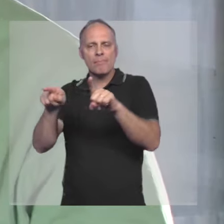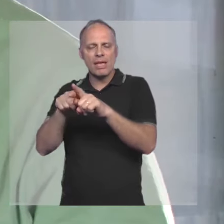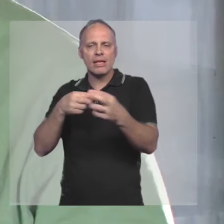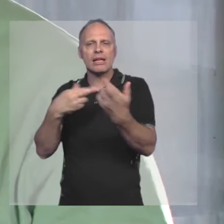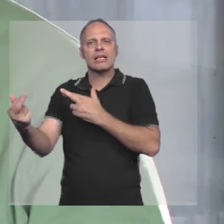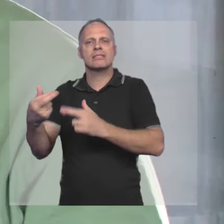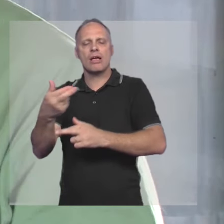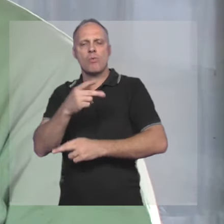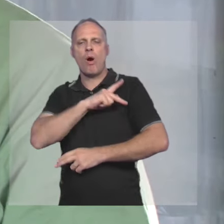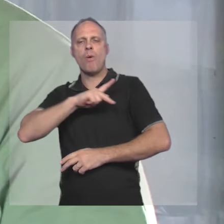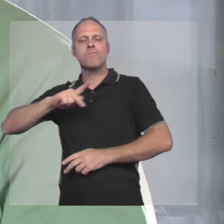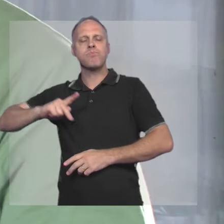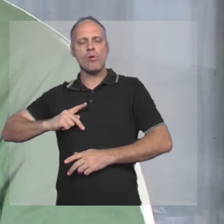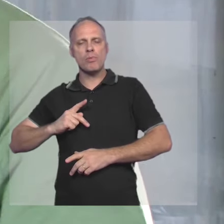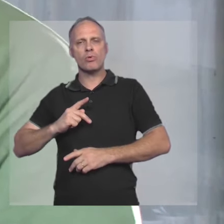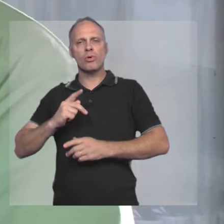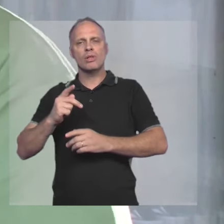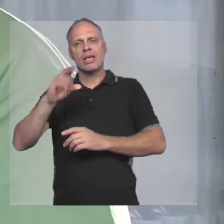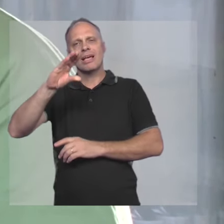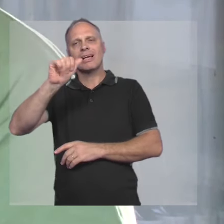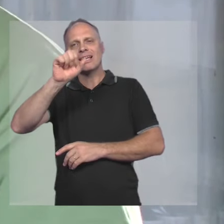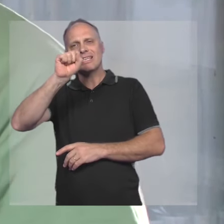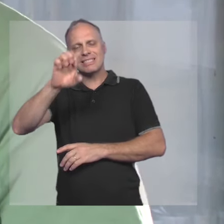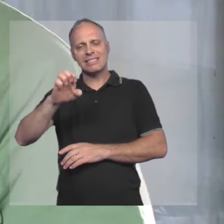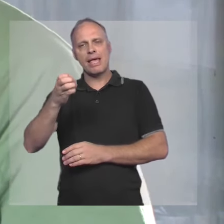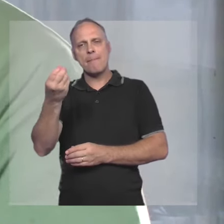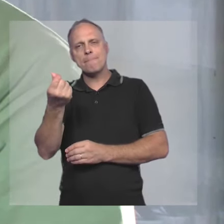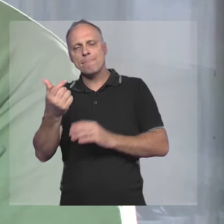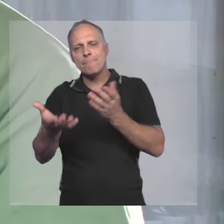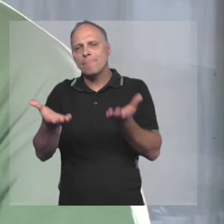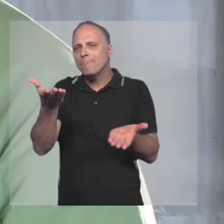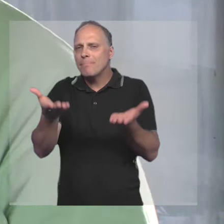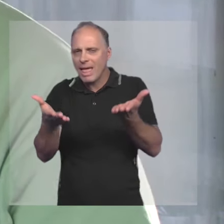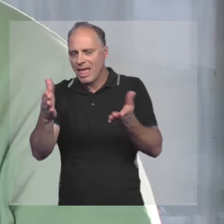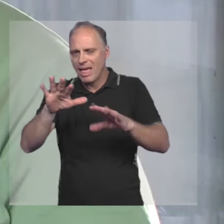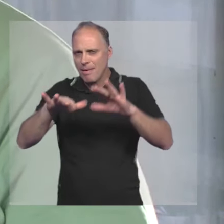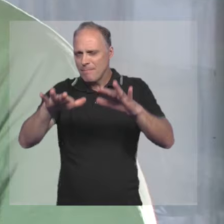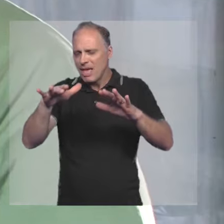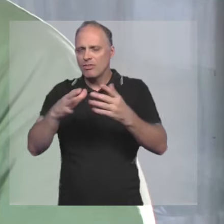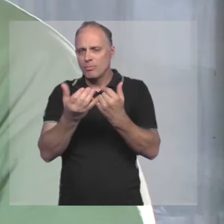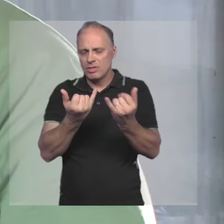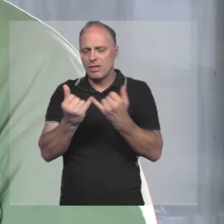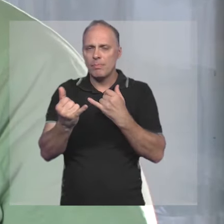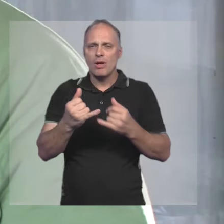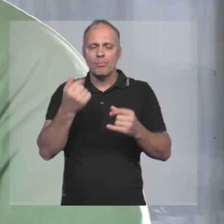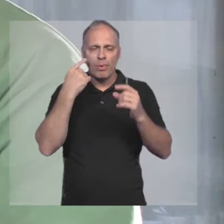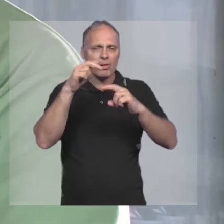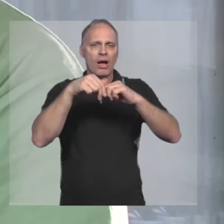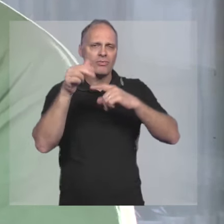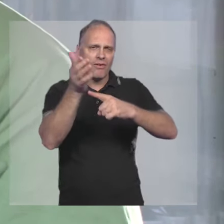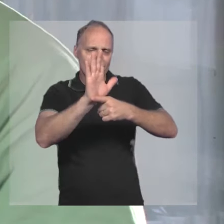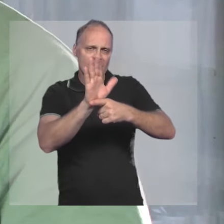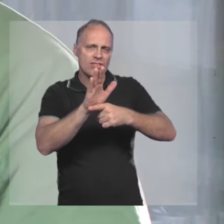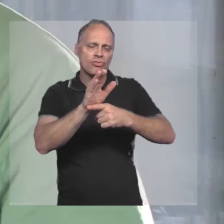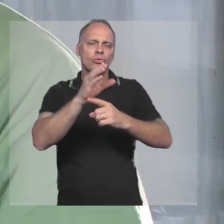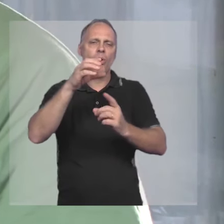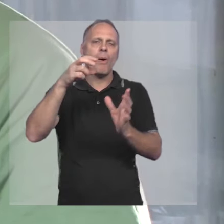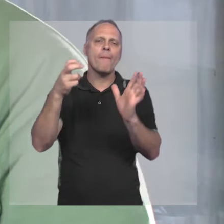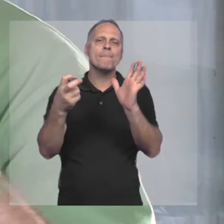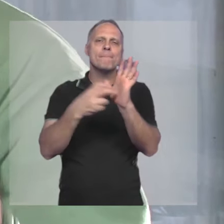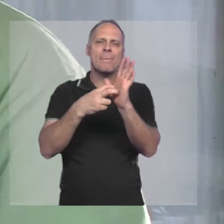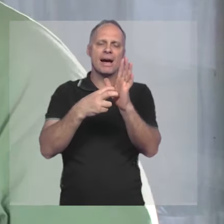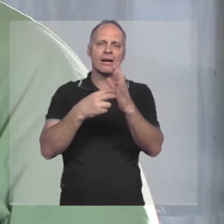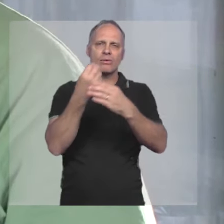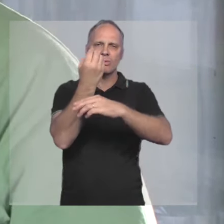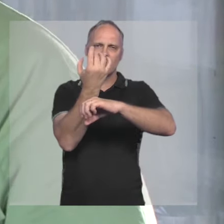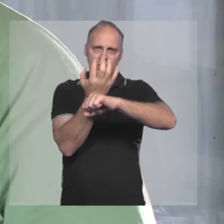por isso a arte está sendo tão contestada, né? Vídeo o caso Santander, o caso do Man lá também,